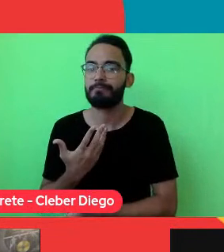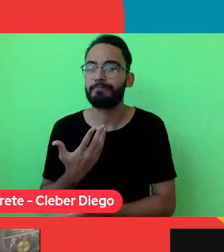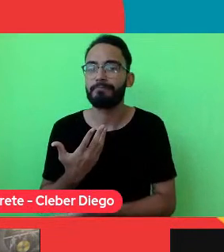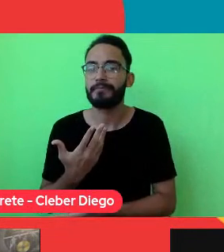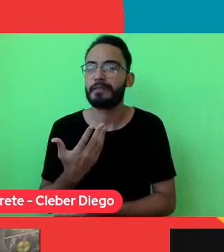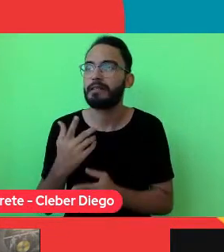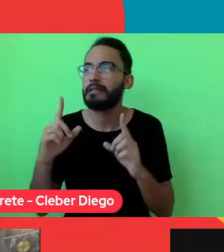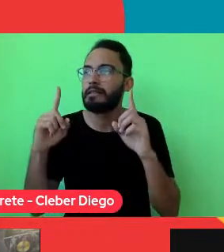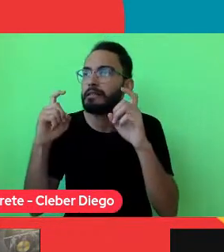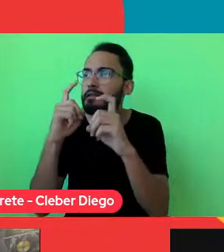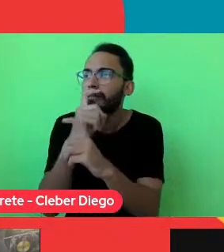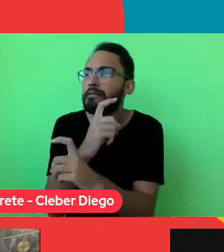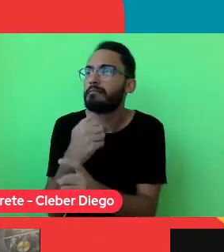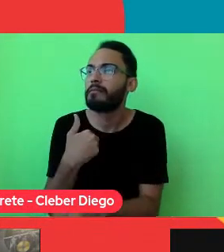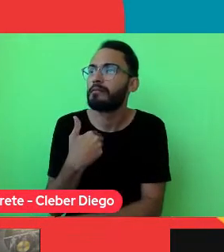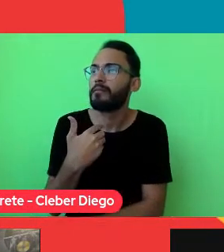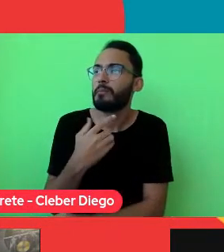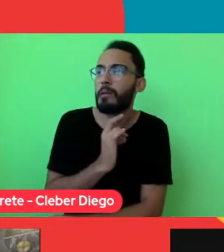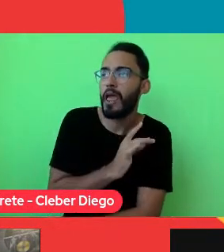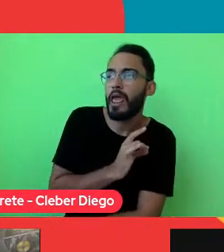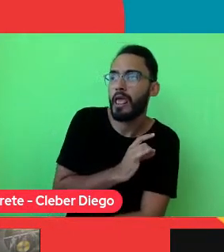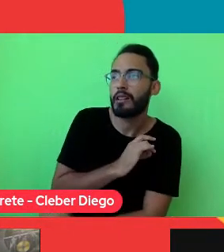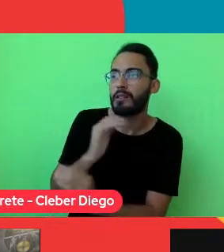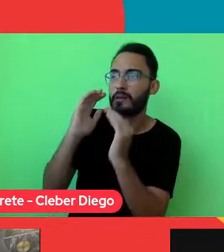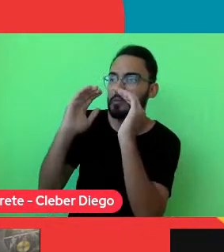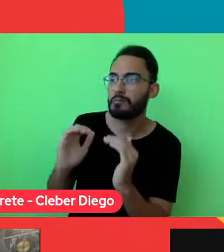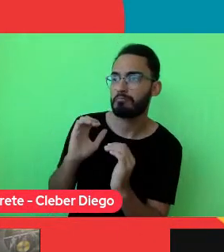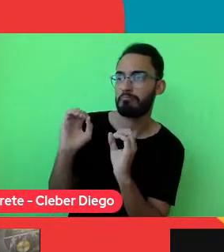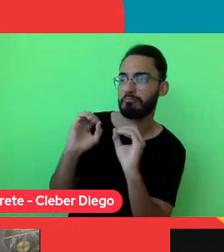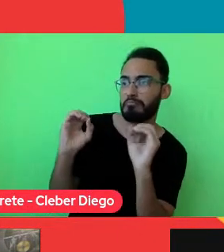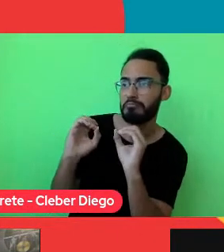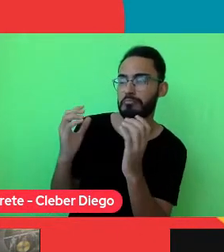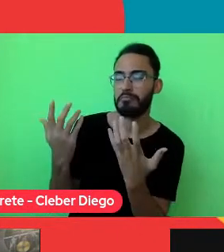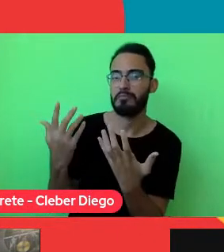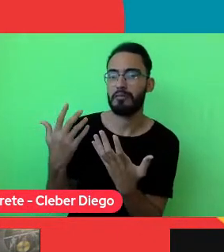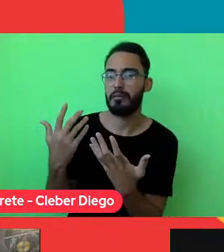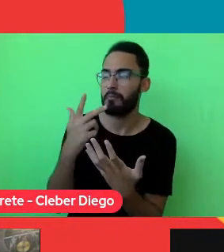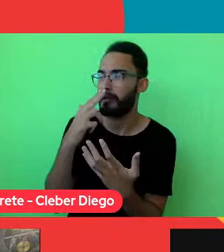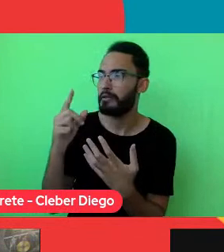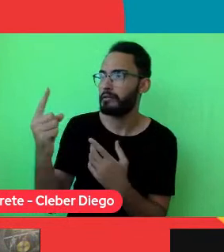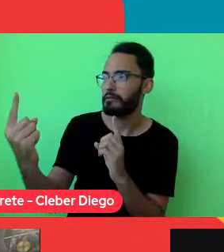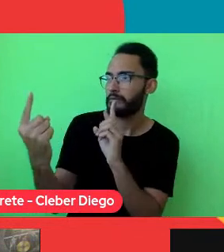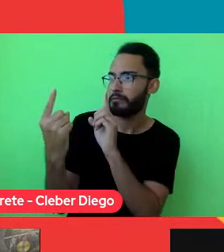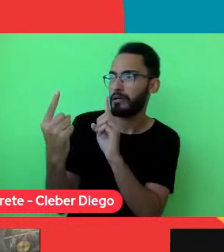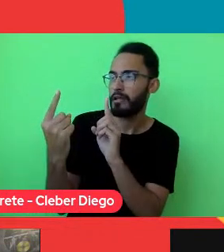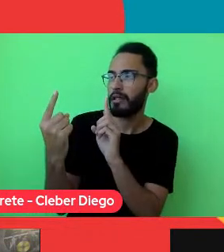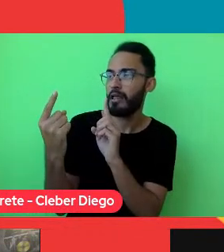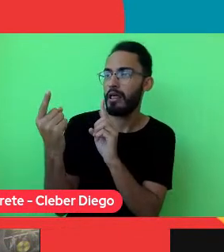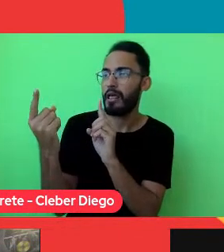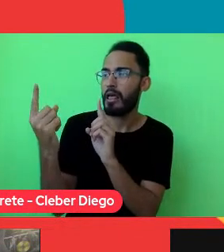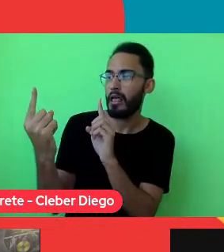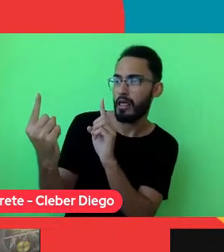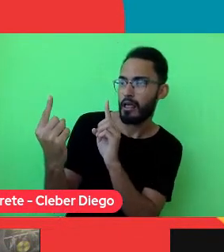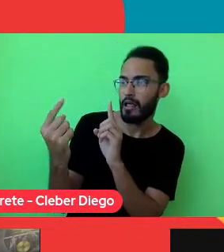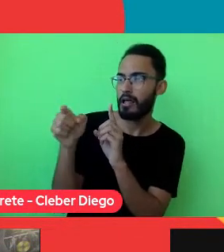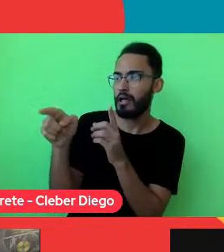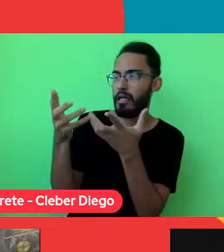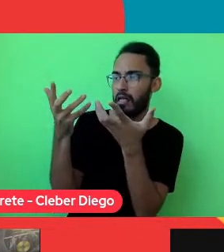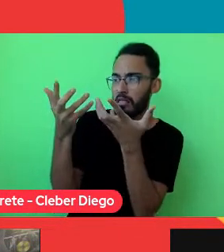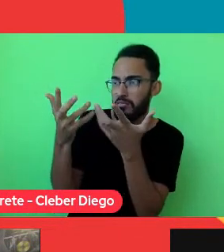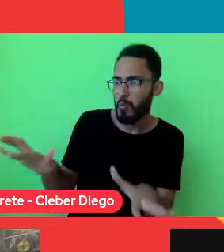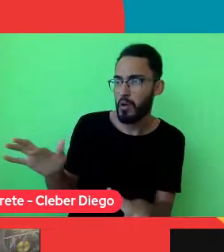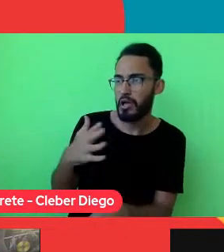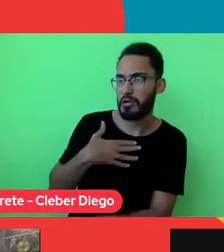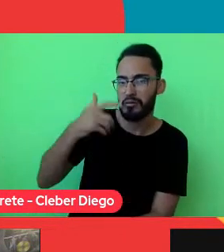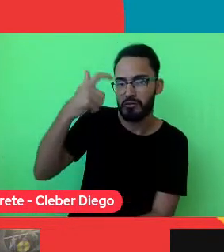receio de não ser aceita ou de não ser respeitada em função disso, porque eu acho que o líder, ele acaba tomando